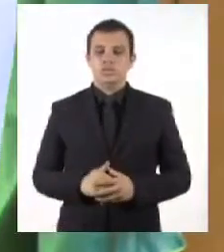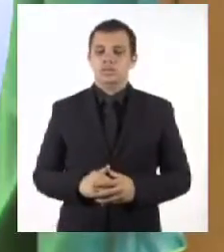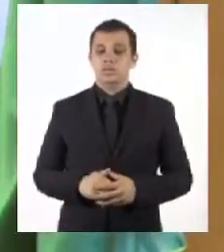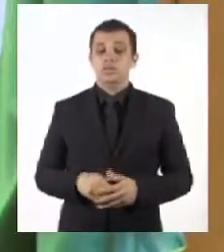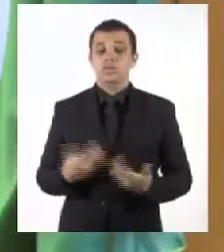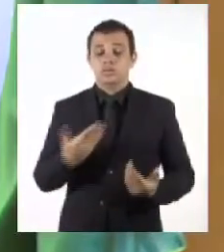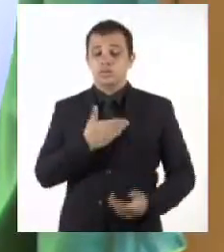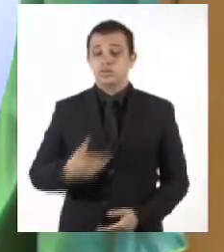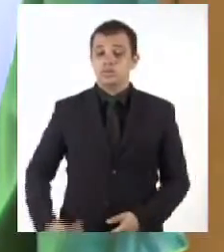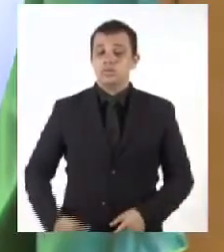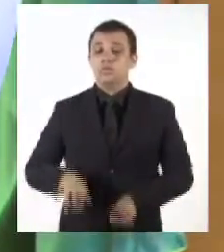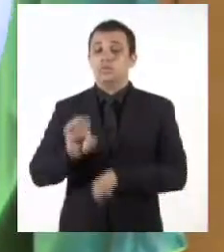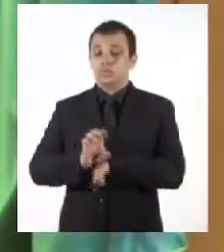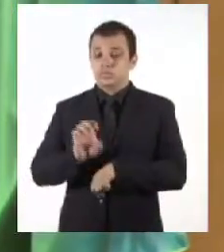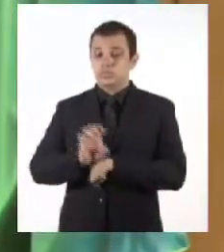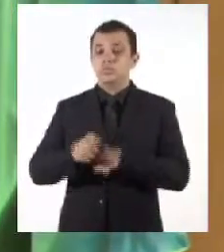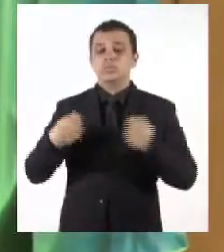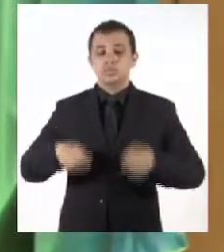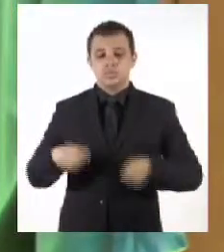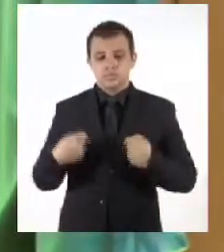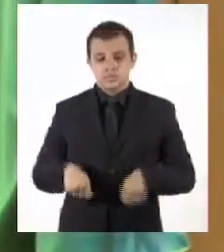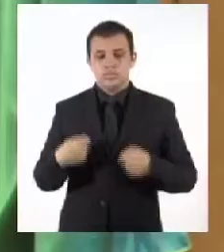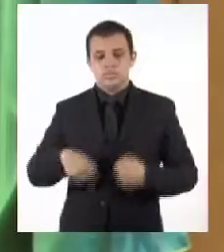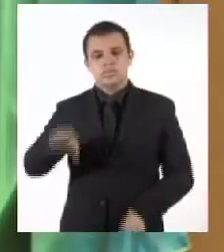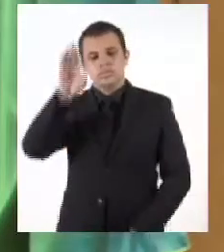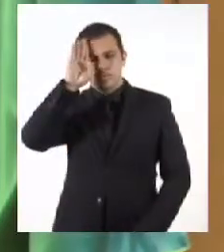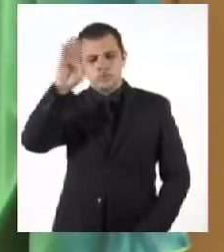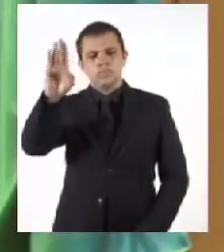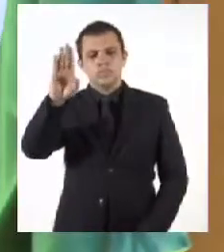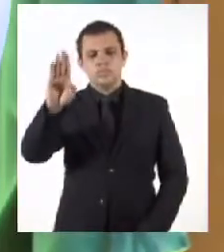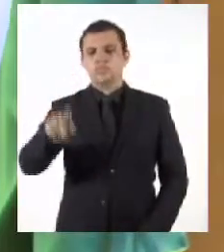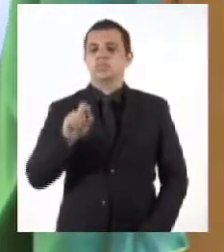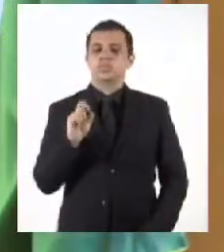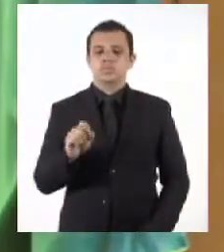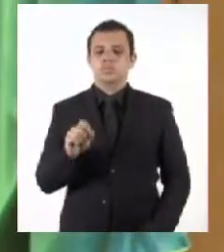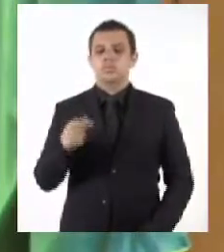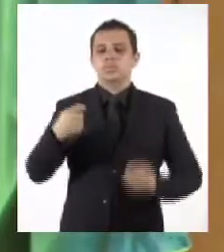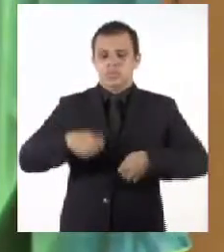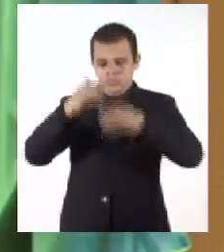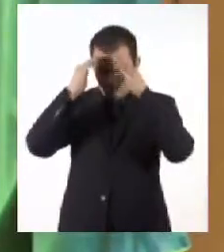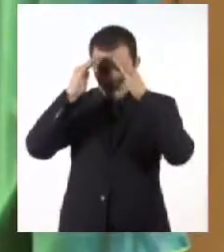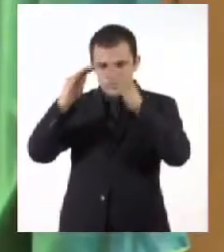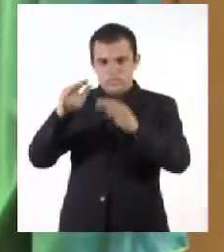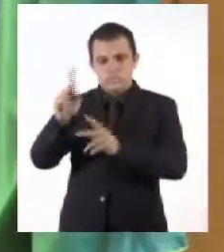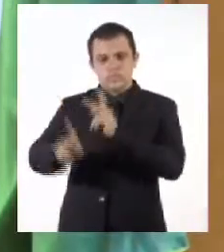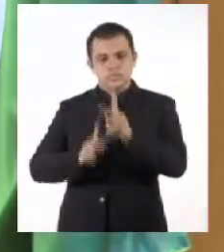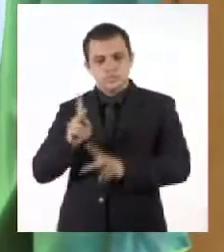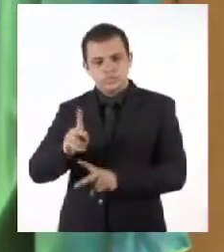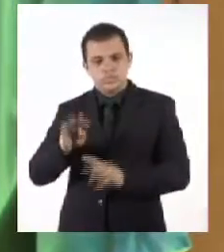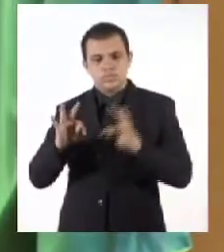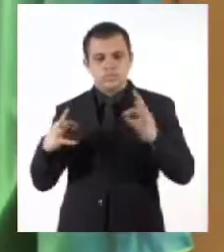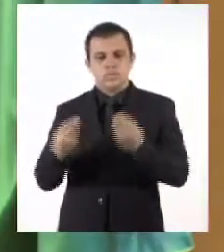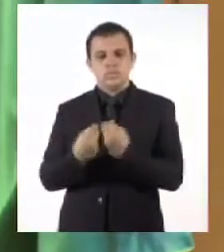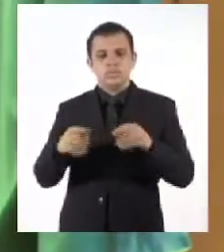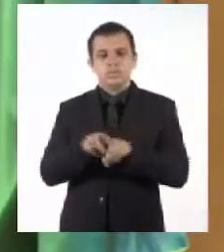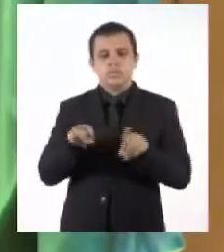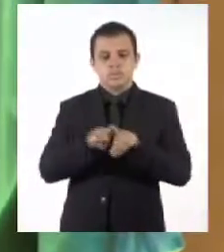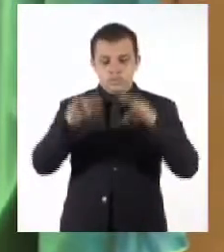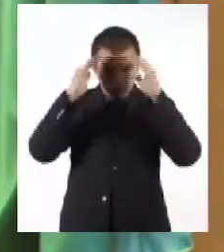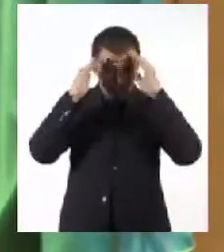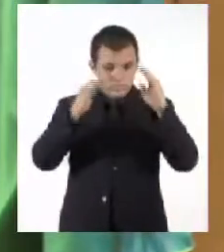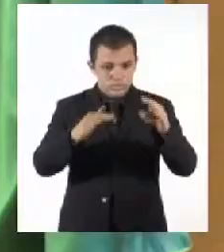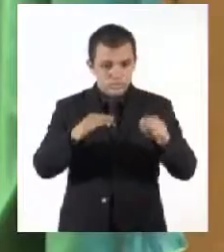O governo do estado deve, principalmente, respeito à população, respeito ao povo que está